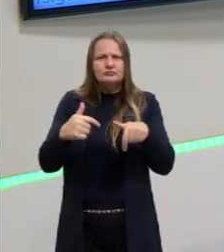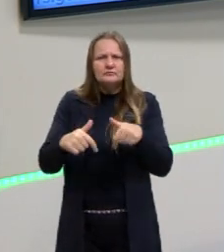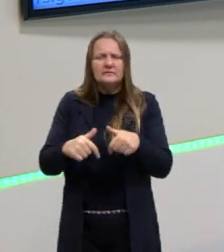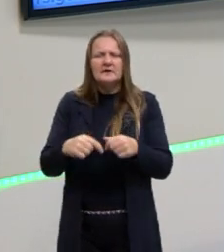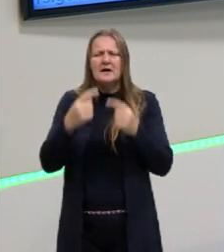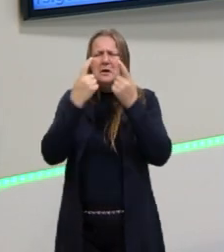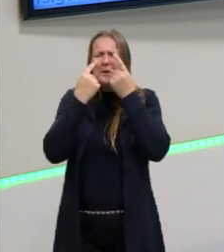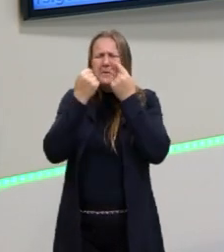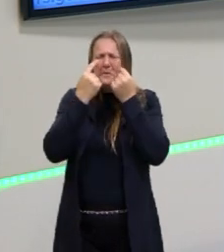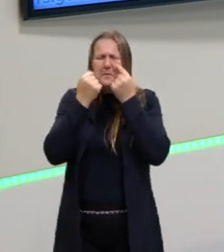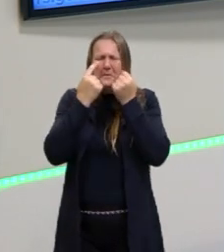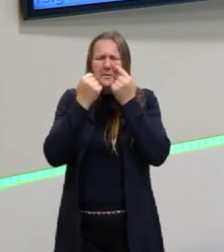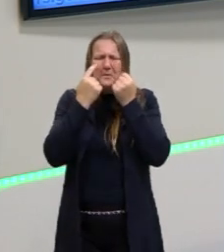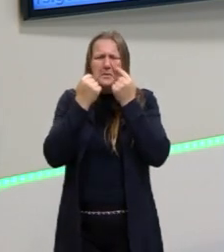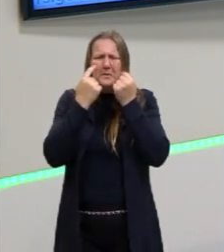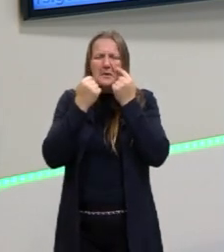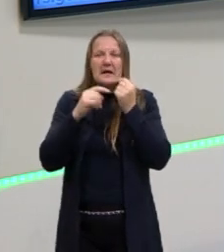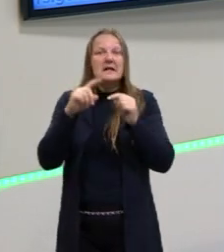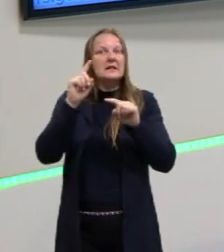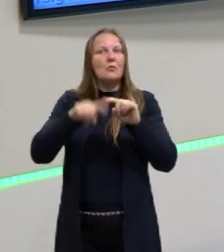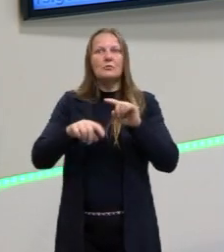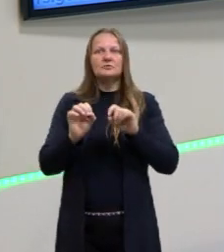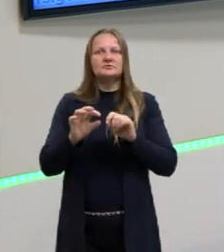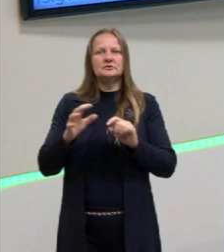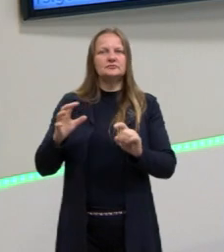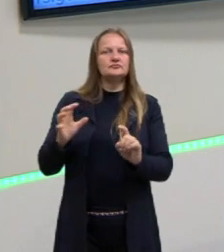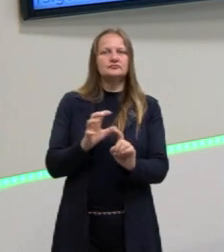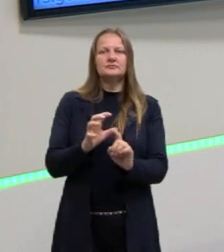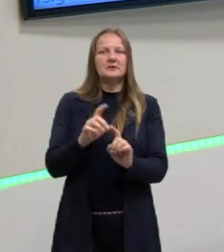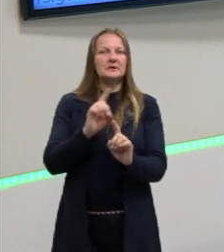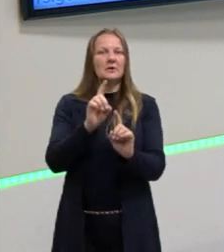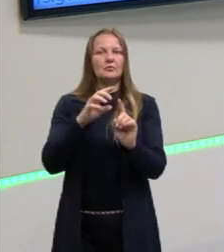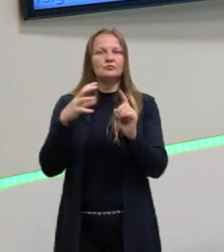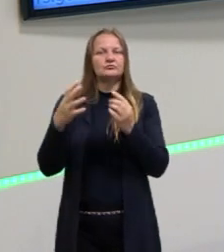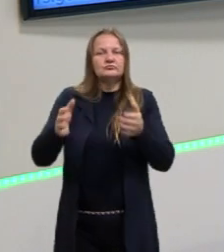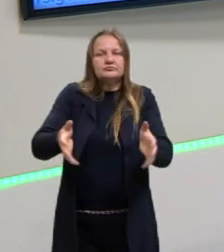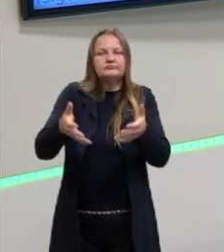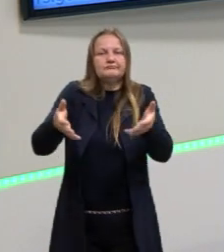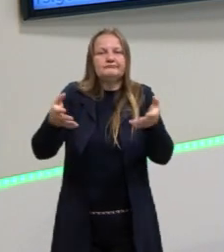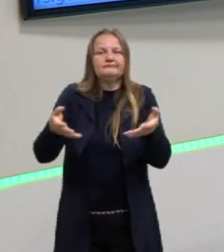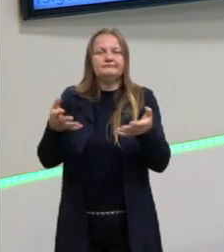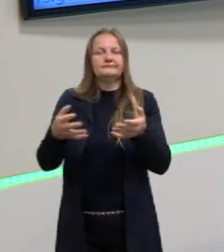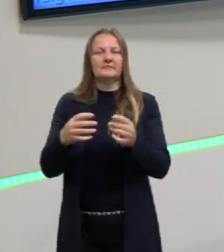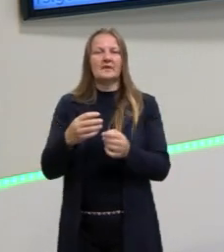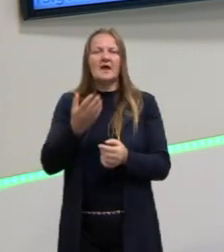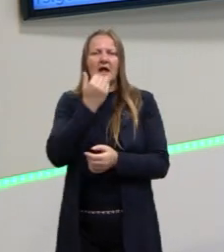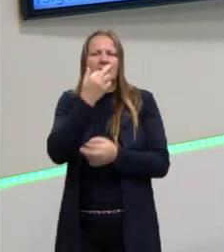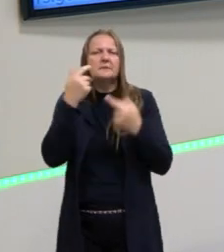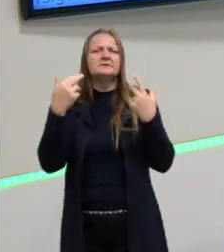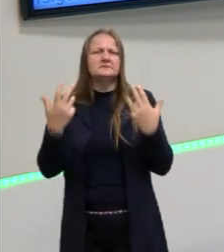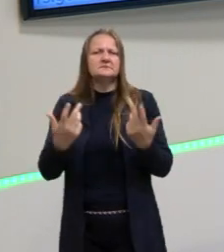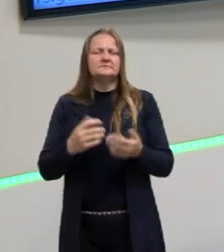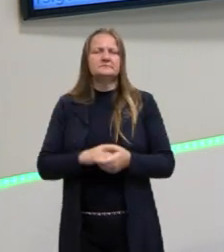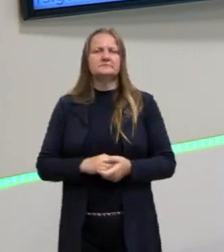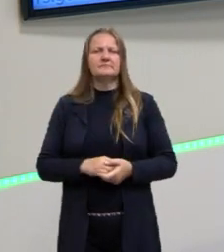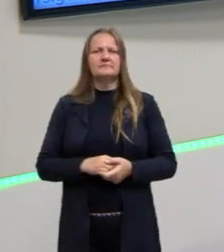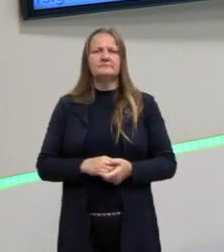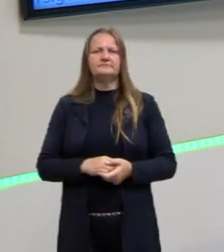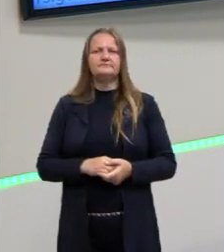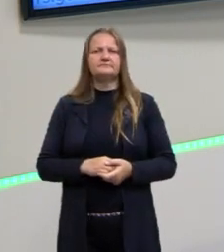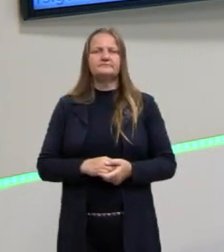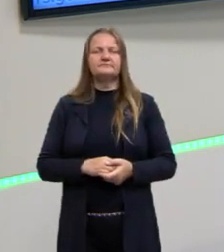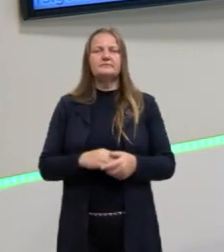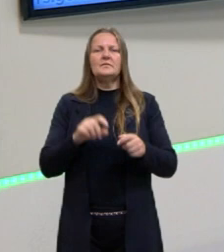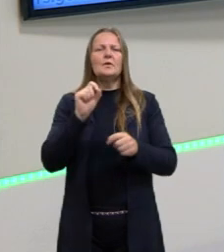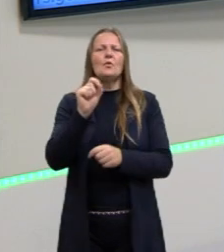crianças chorassem etc e tal não as atendessem alimentação enfim as fraldas